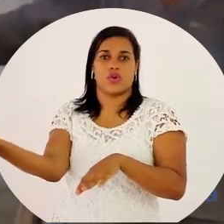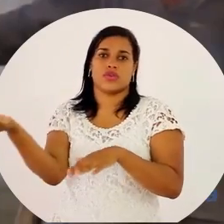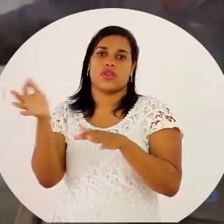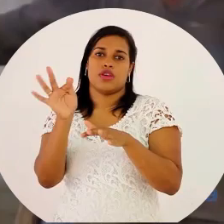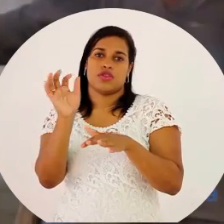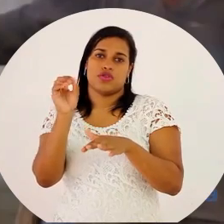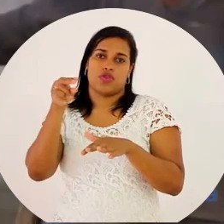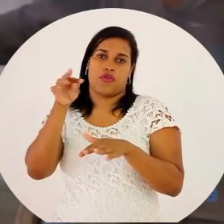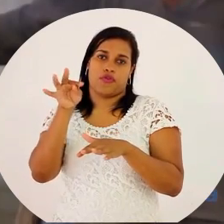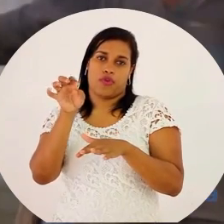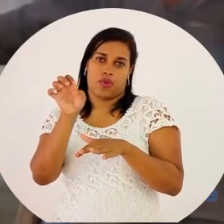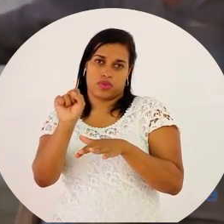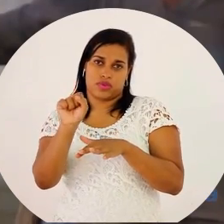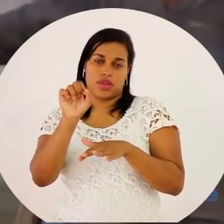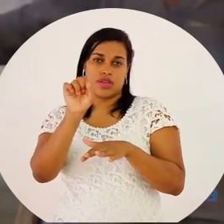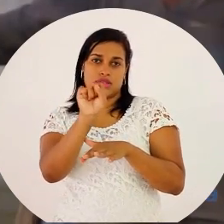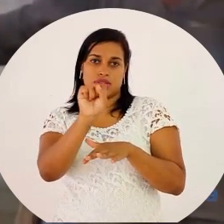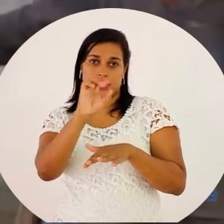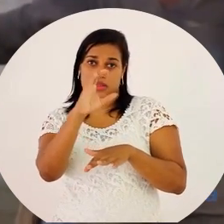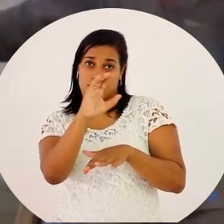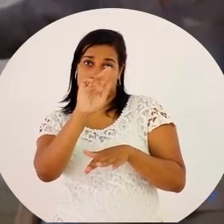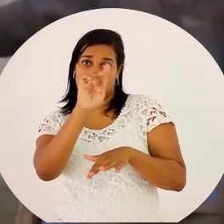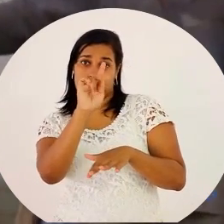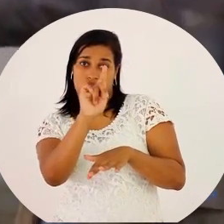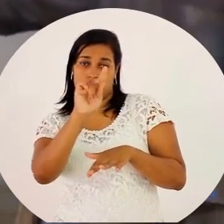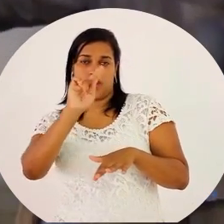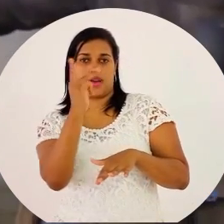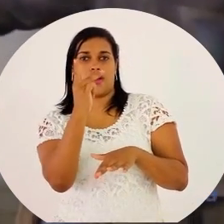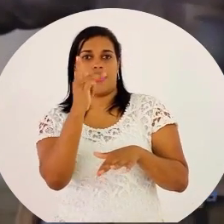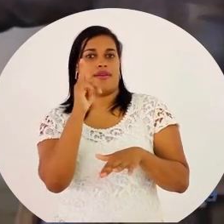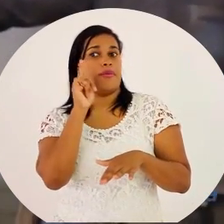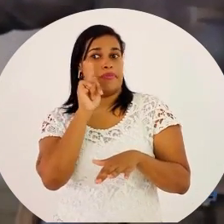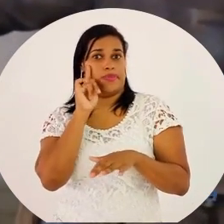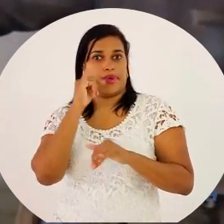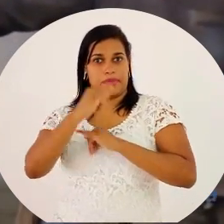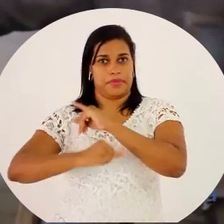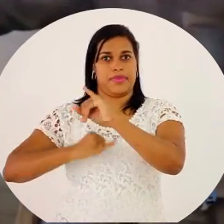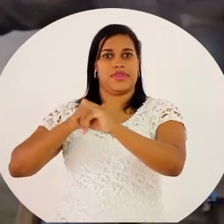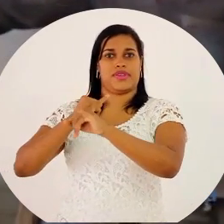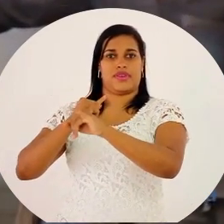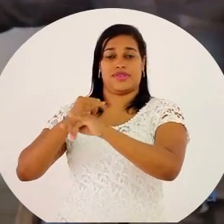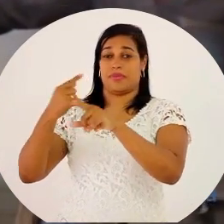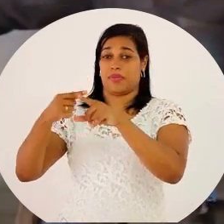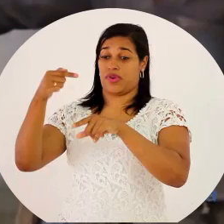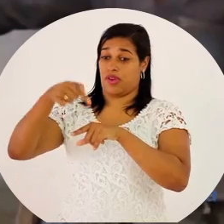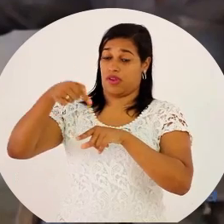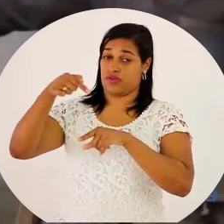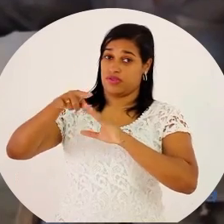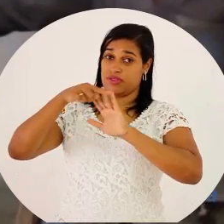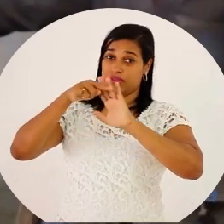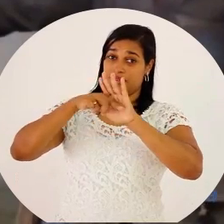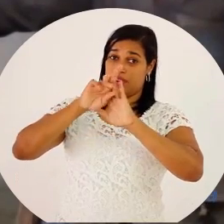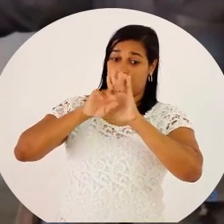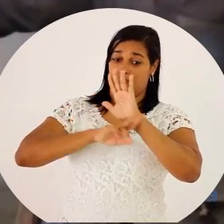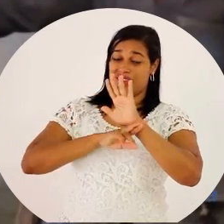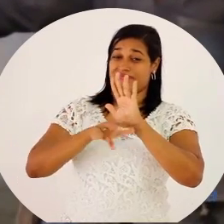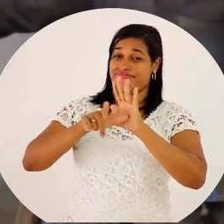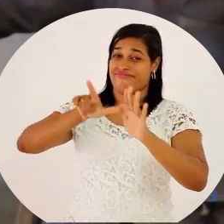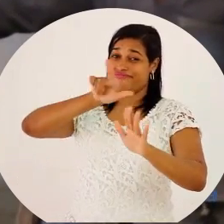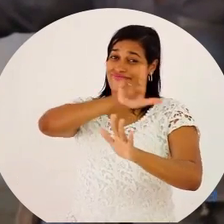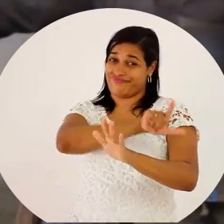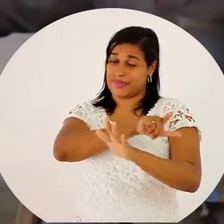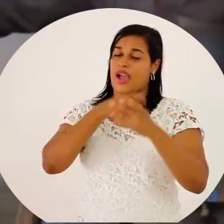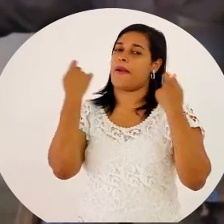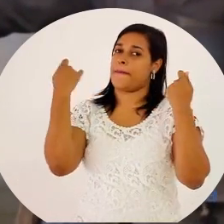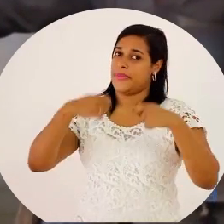exemplo, a CGH, que é um organismo norte-americano, porque os nossos parâmetros já estão bem ultrapassados. Então, muitas vezes a gente vai ter que